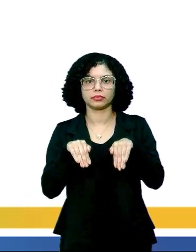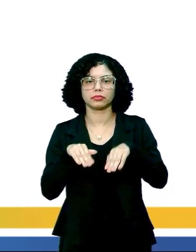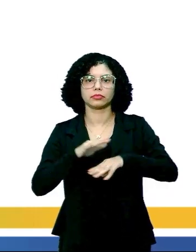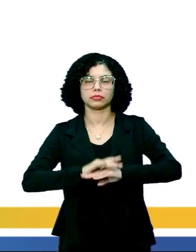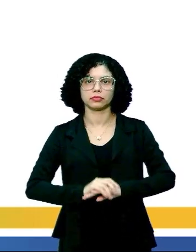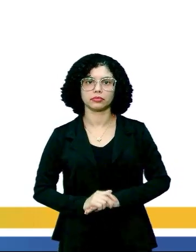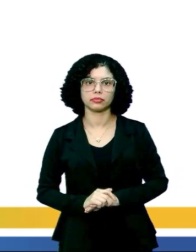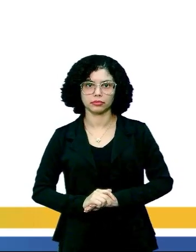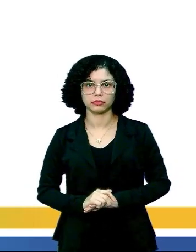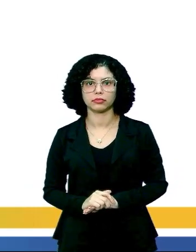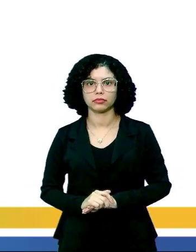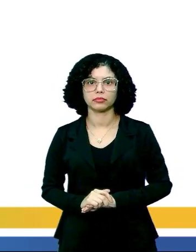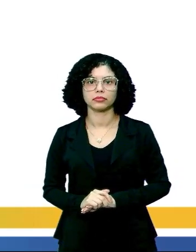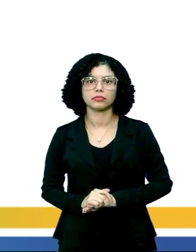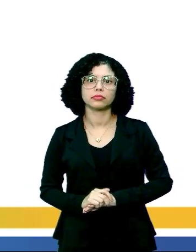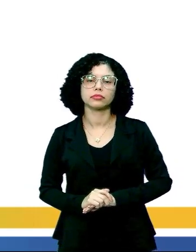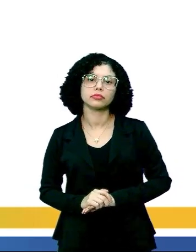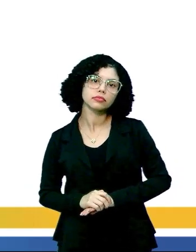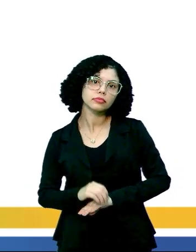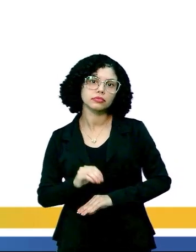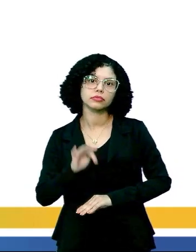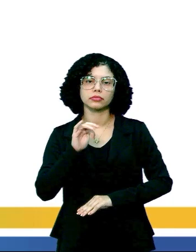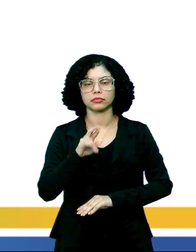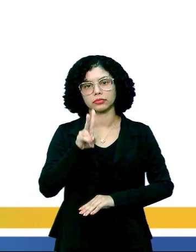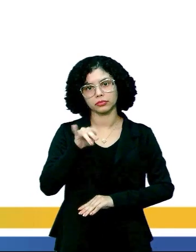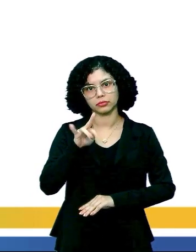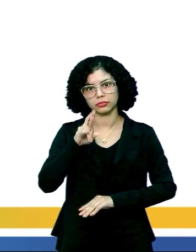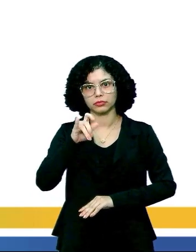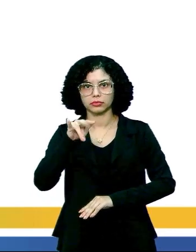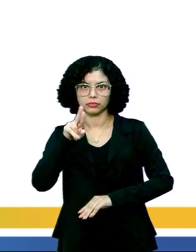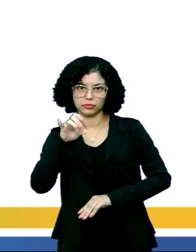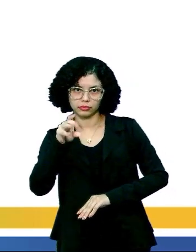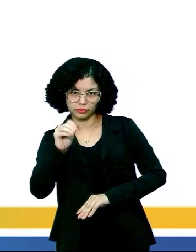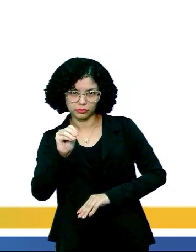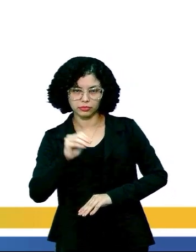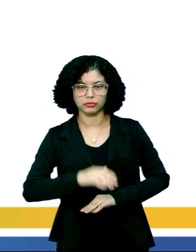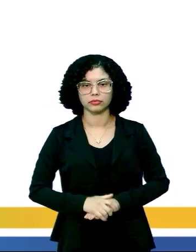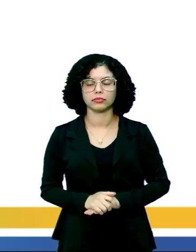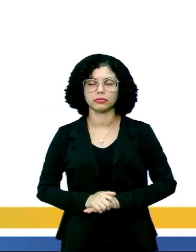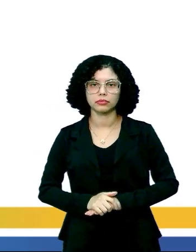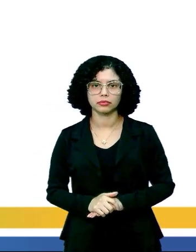Austrália. Quem nasceu lá vai ser Australian, australiano.